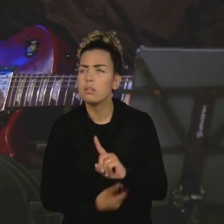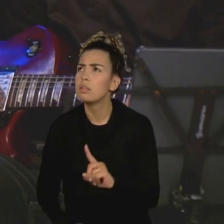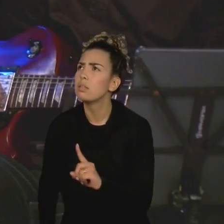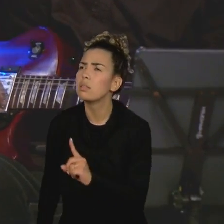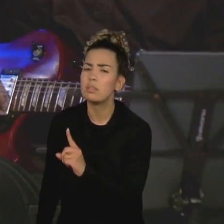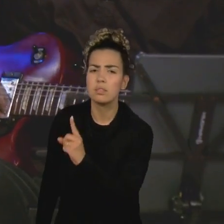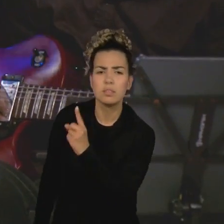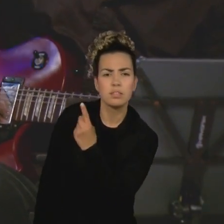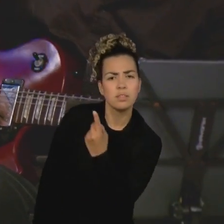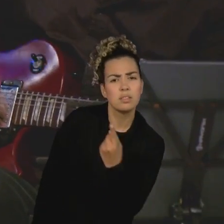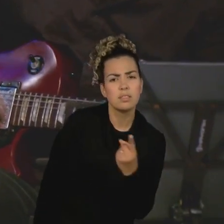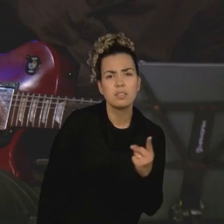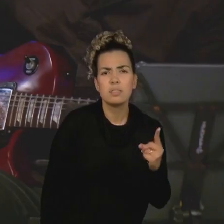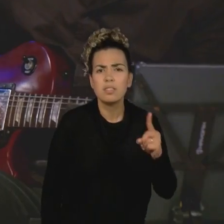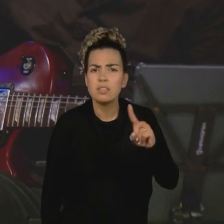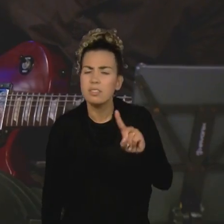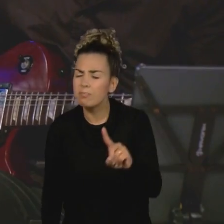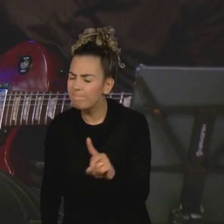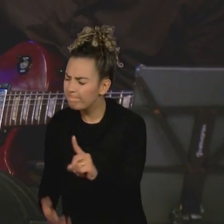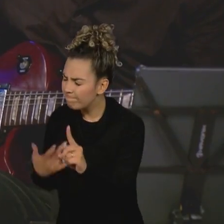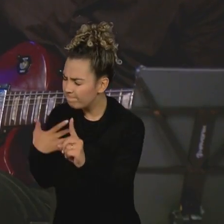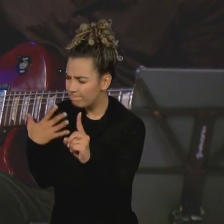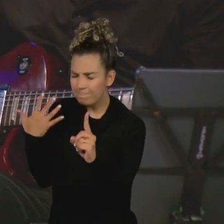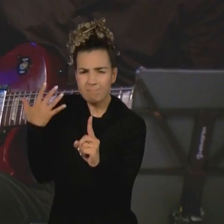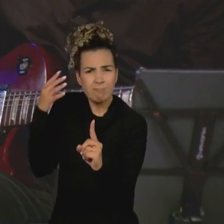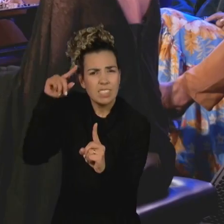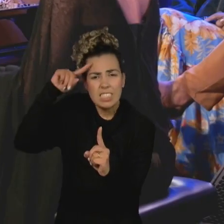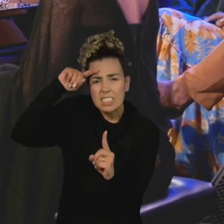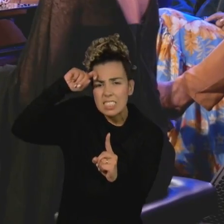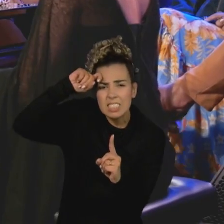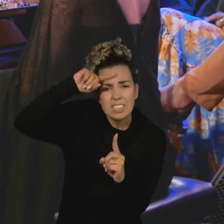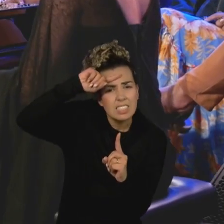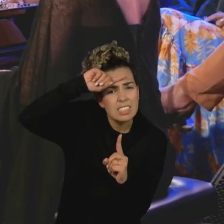No hell below us.